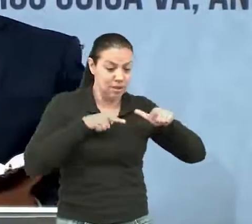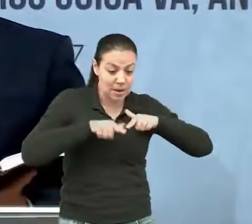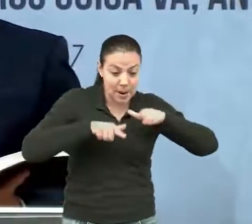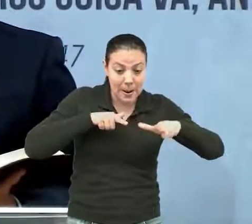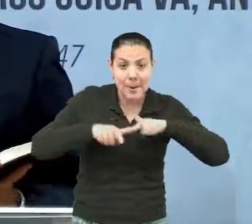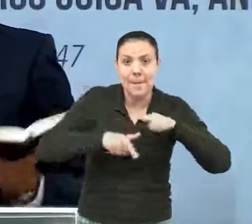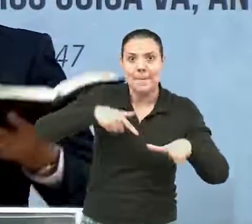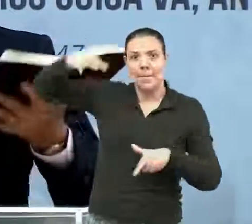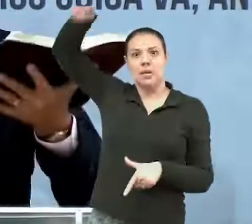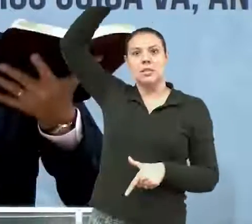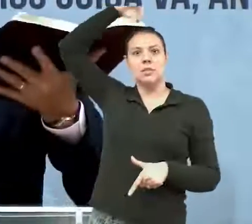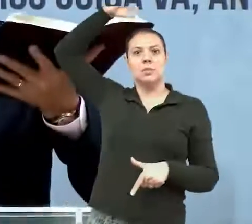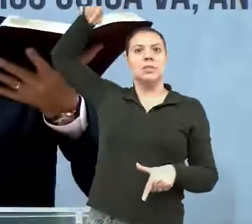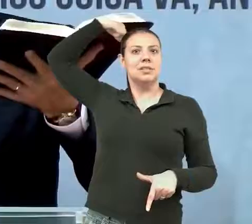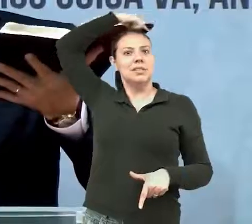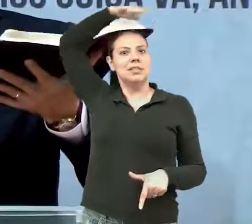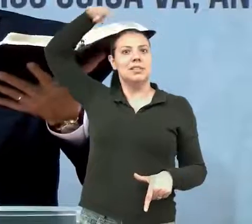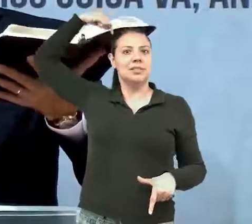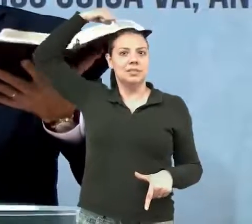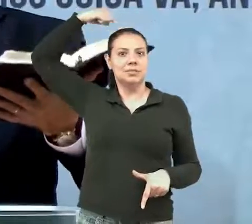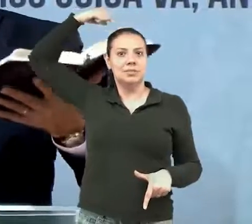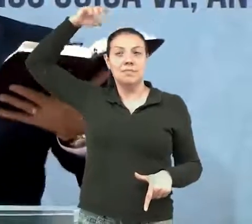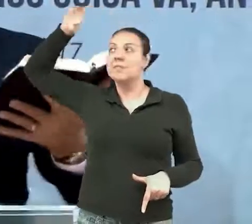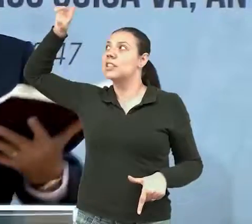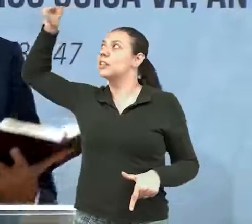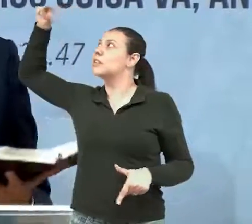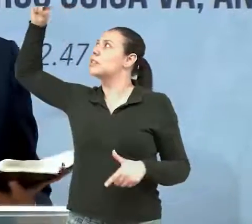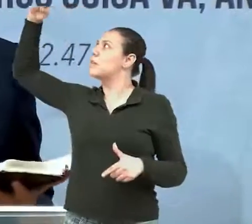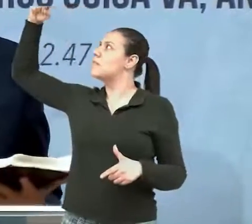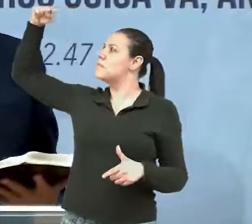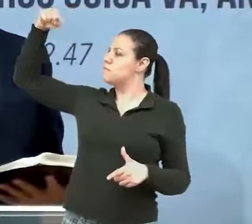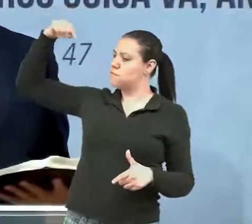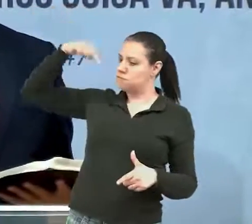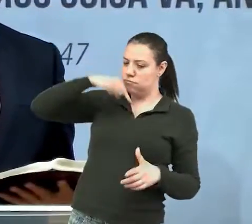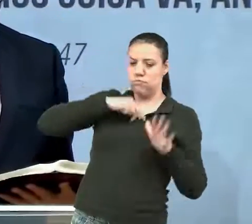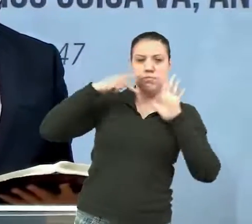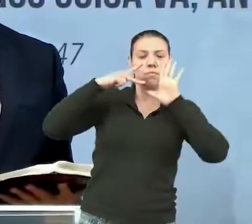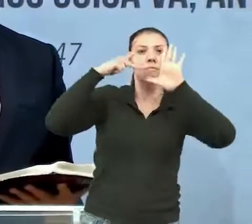Santo. Deus selou você com o Espírito Santo da promessa.